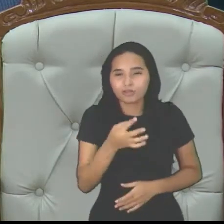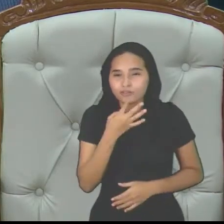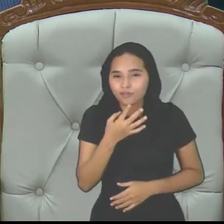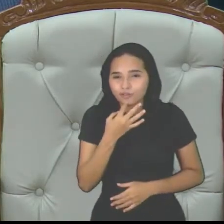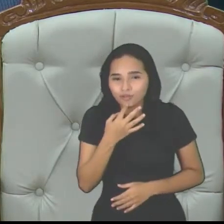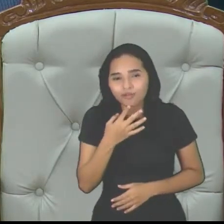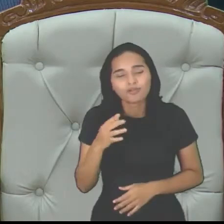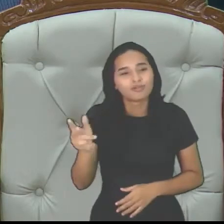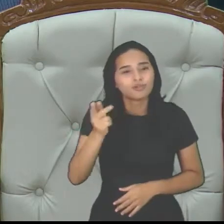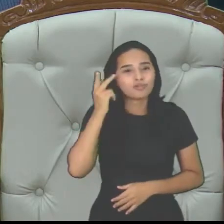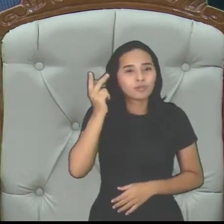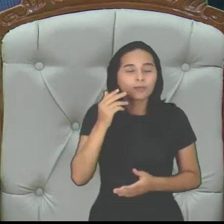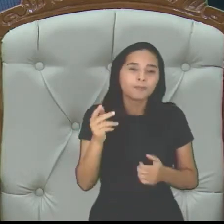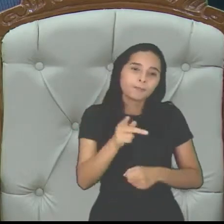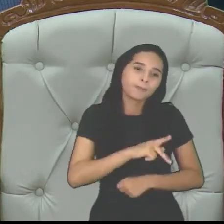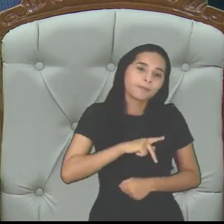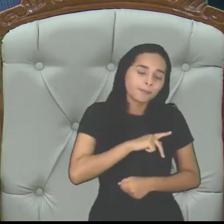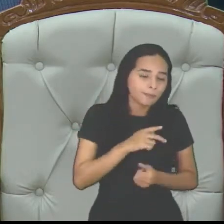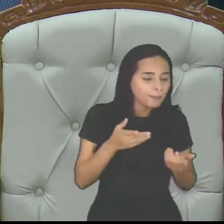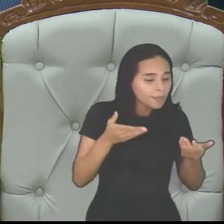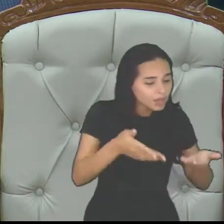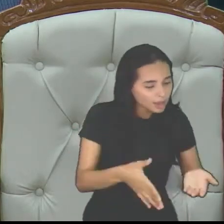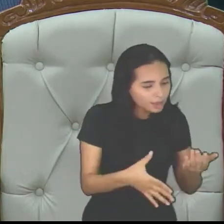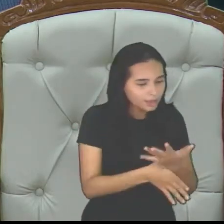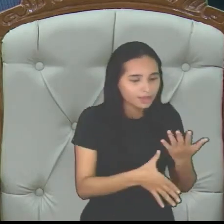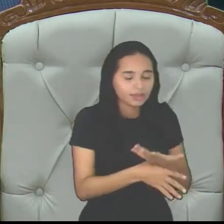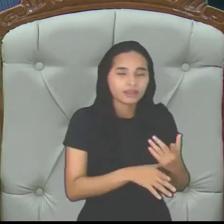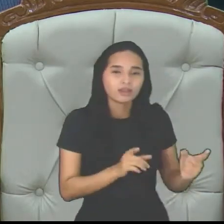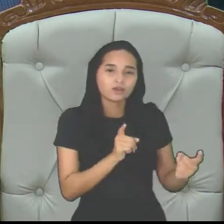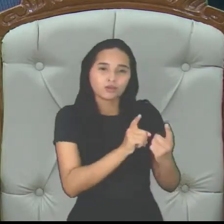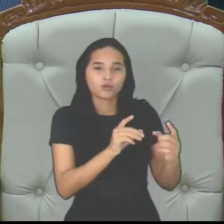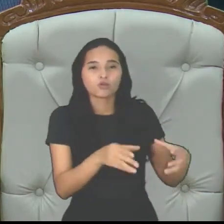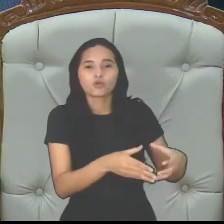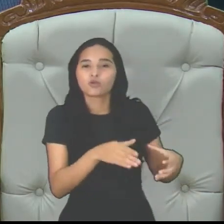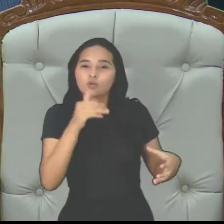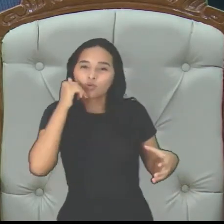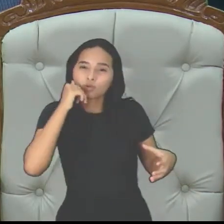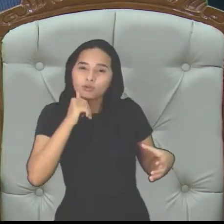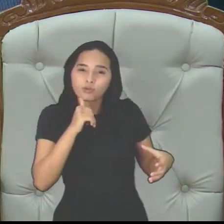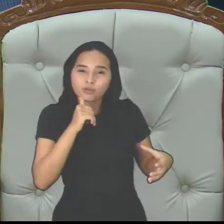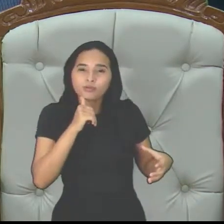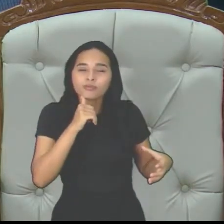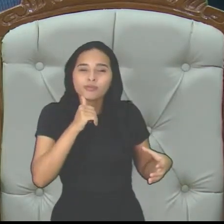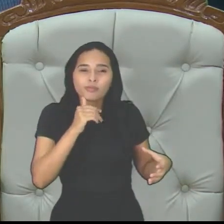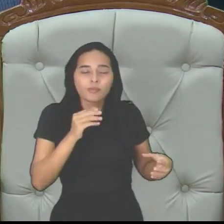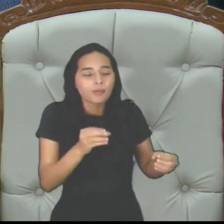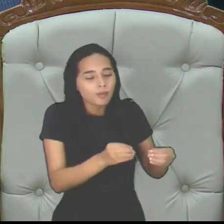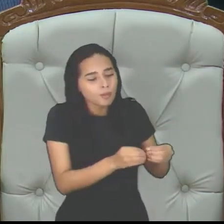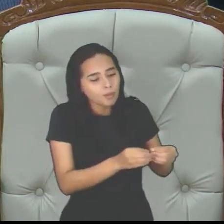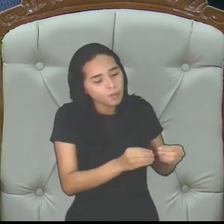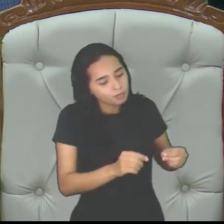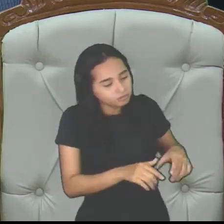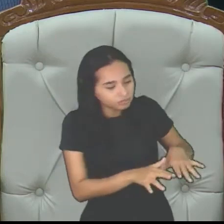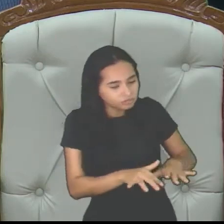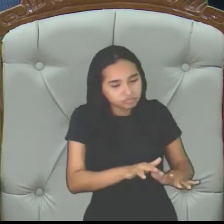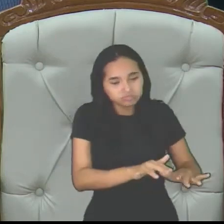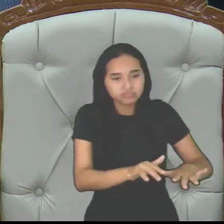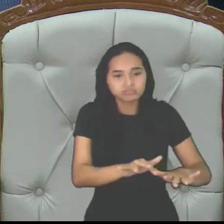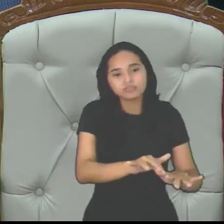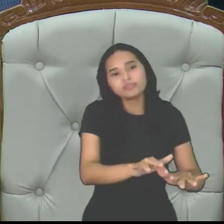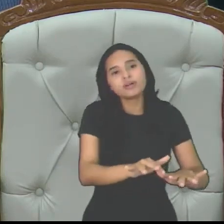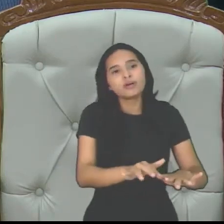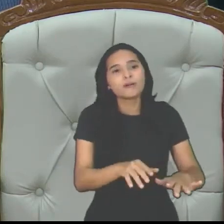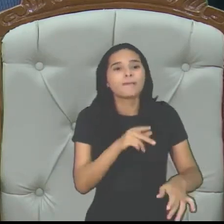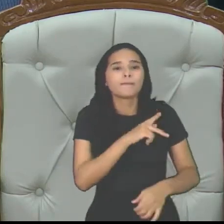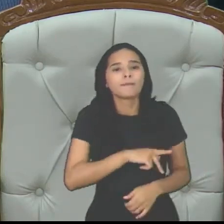Paulo chega na cidade, ele vai encontrar um grupo de mulheres que estavam na beira do rio Crenides, e Paulo achou